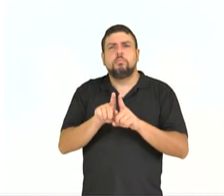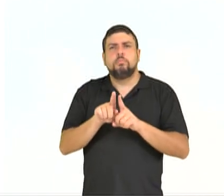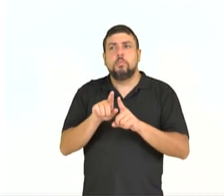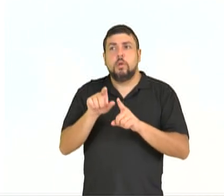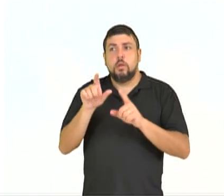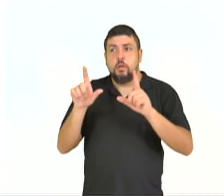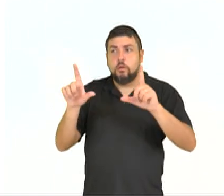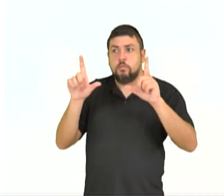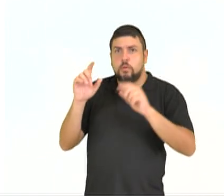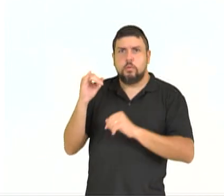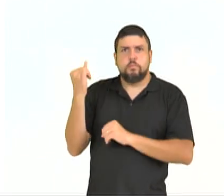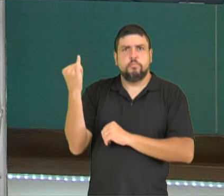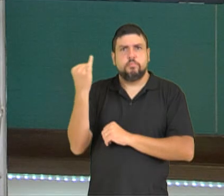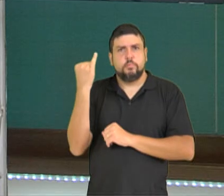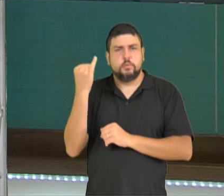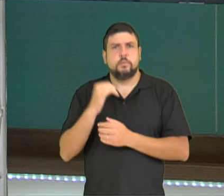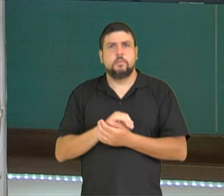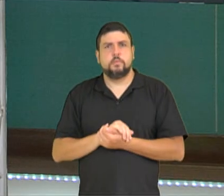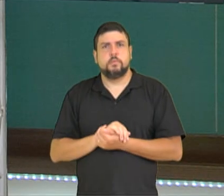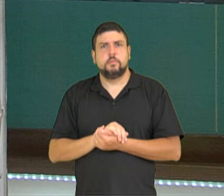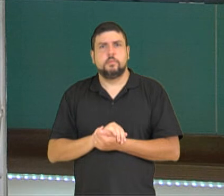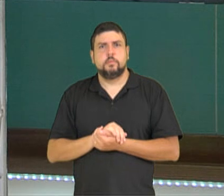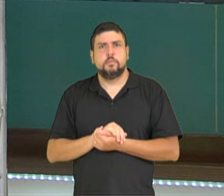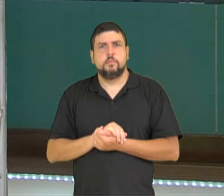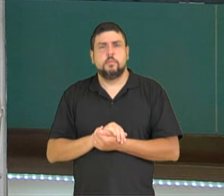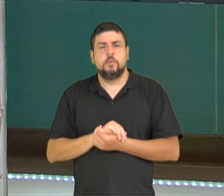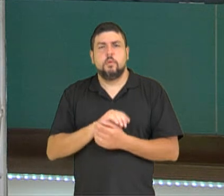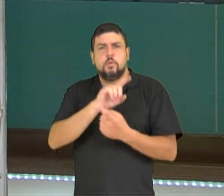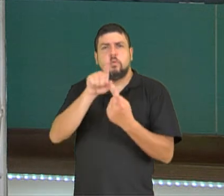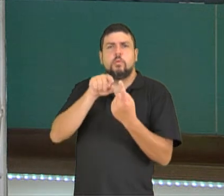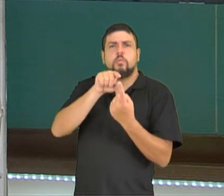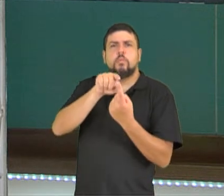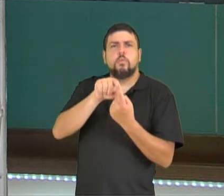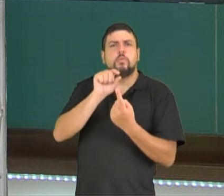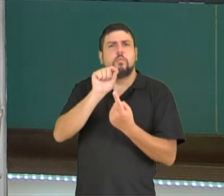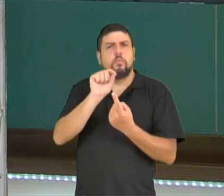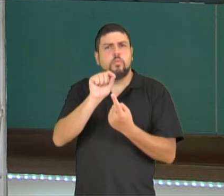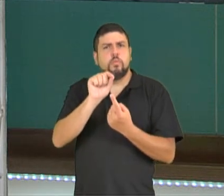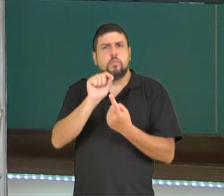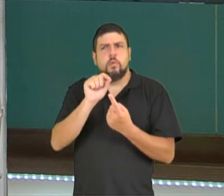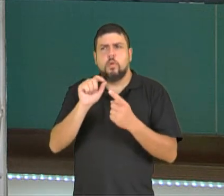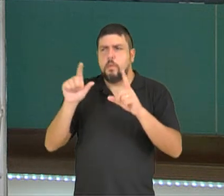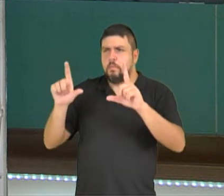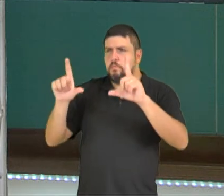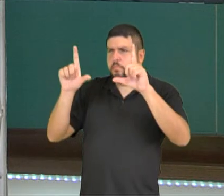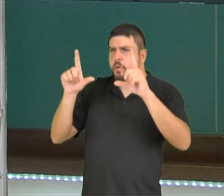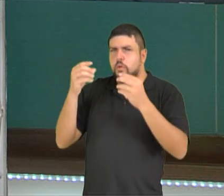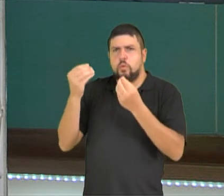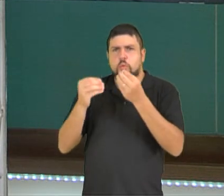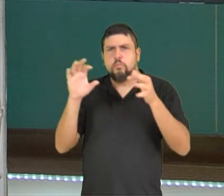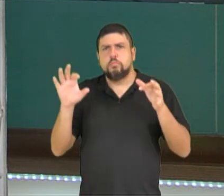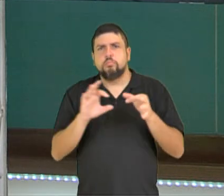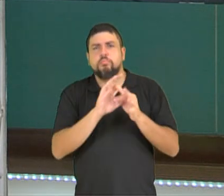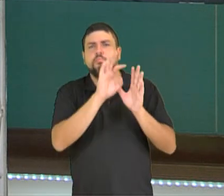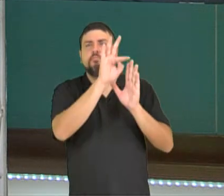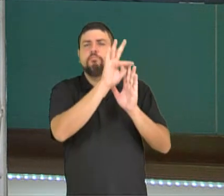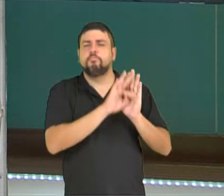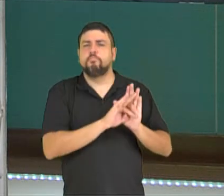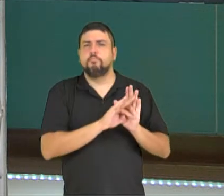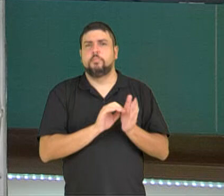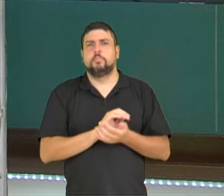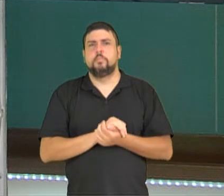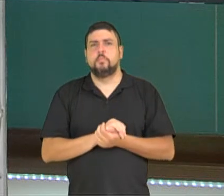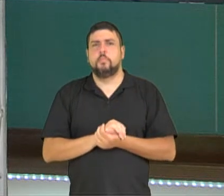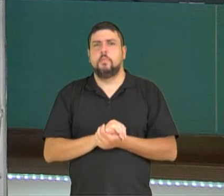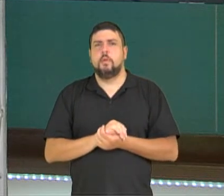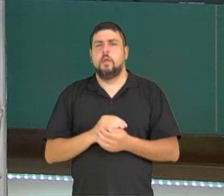do texto. Isso mesmo, nosso objetivo é trabalhar com cartaz de campanha. E para começo,